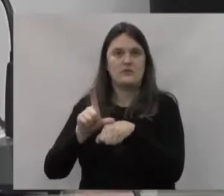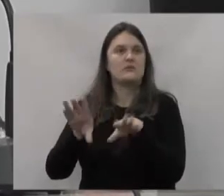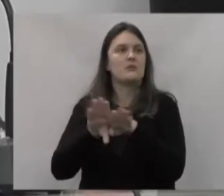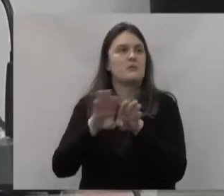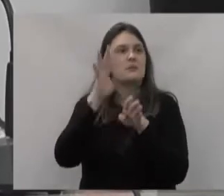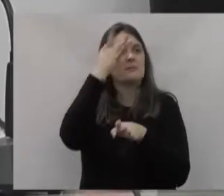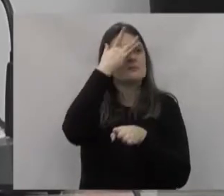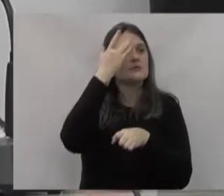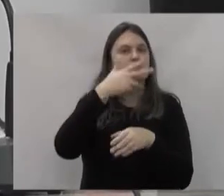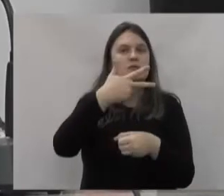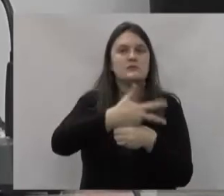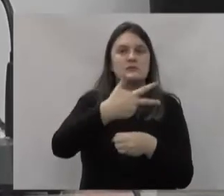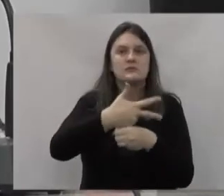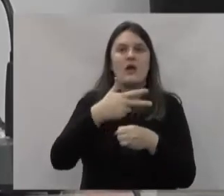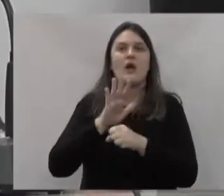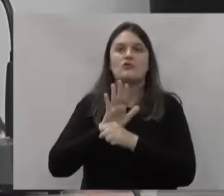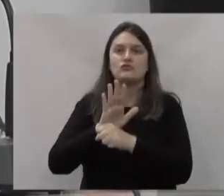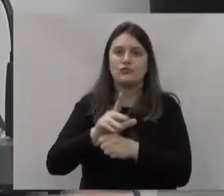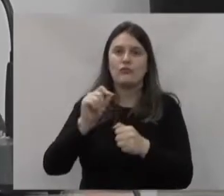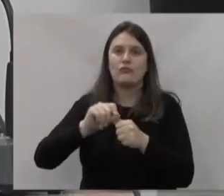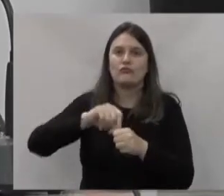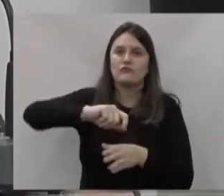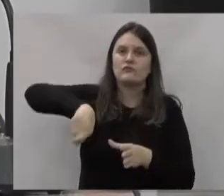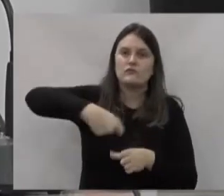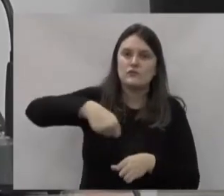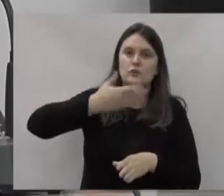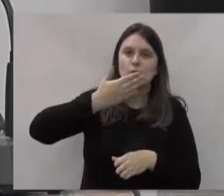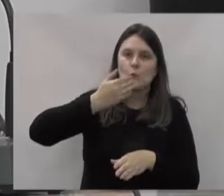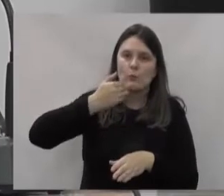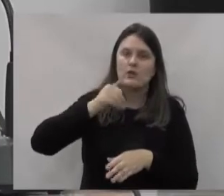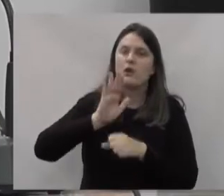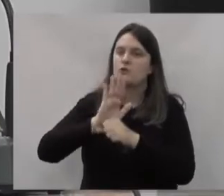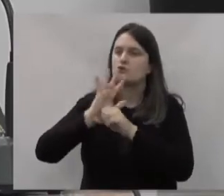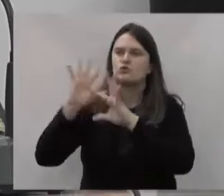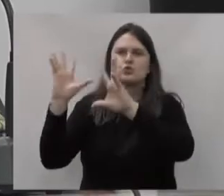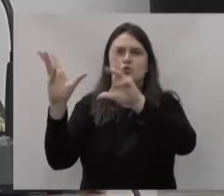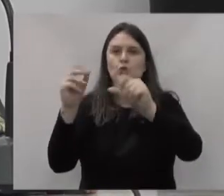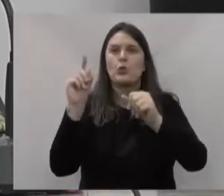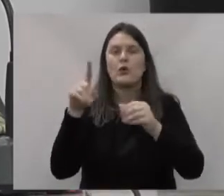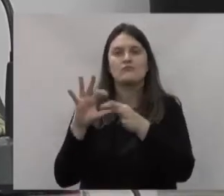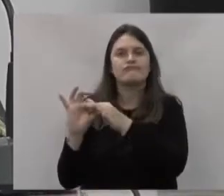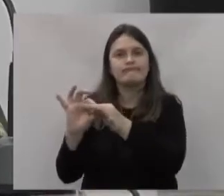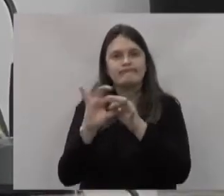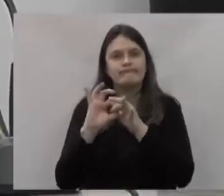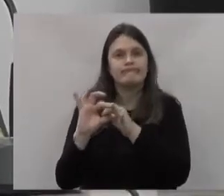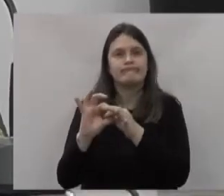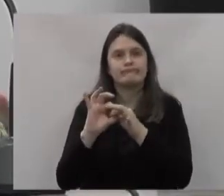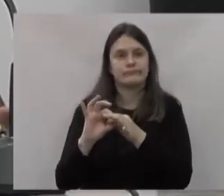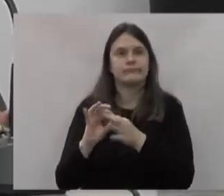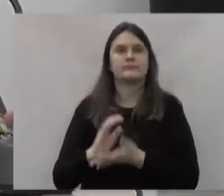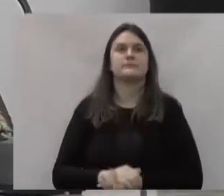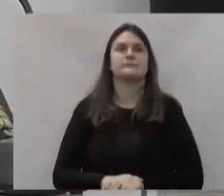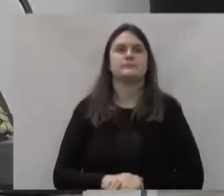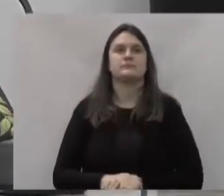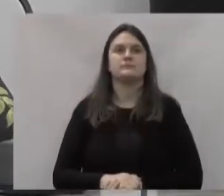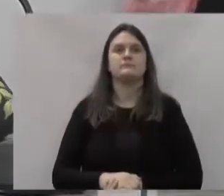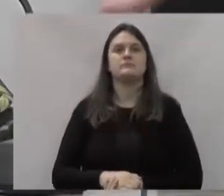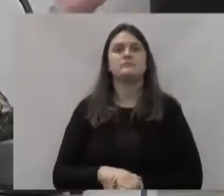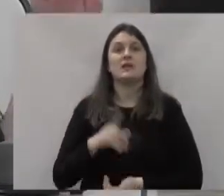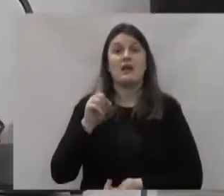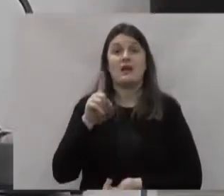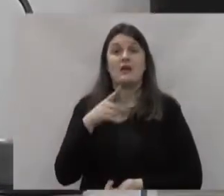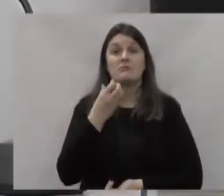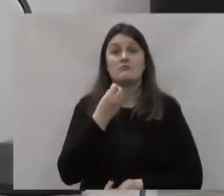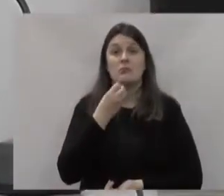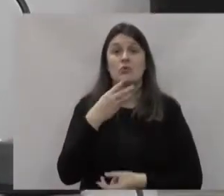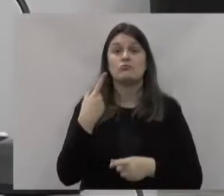nos ajudou, fez a comida para nós nos dias, todo mundo é uma rede de ajuda, né? E é muito bom